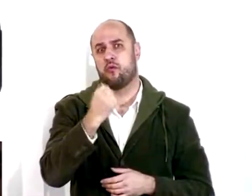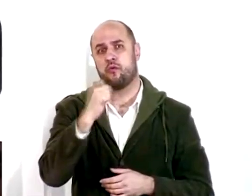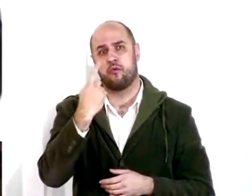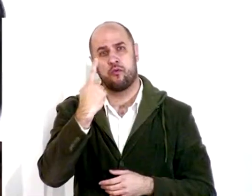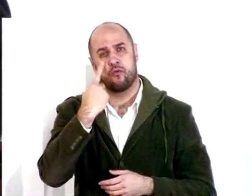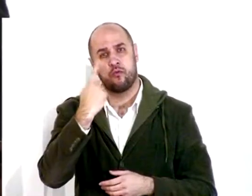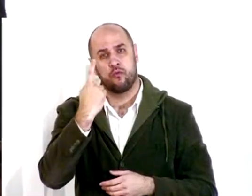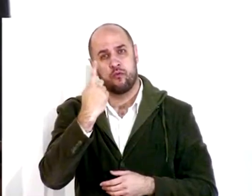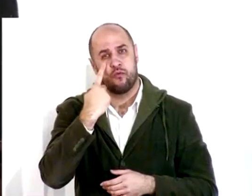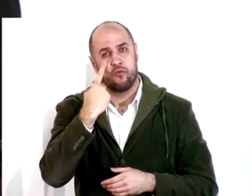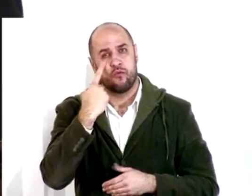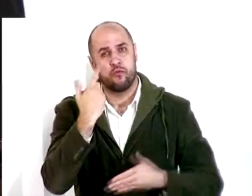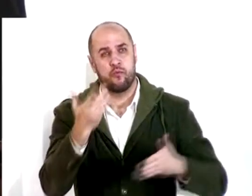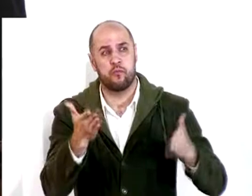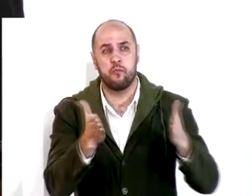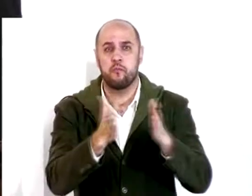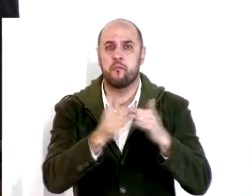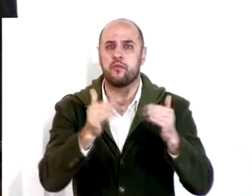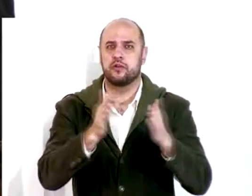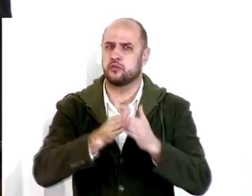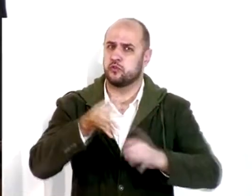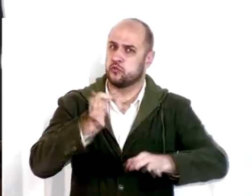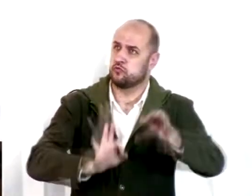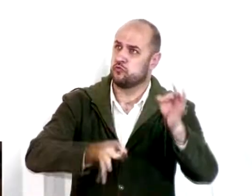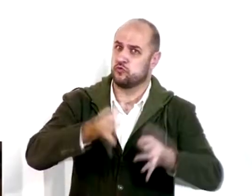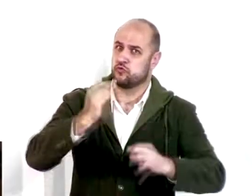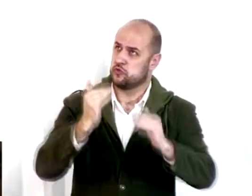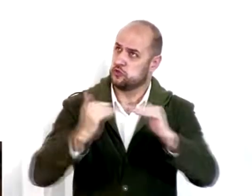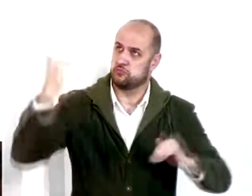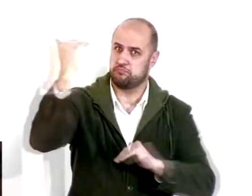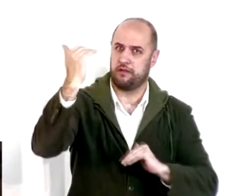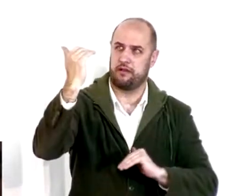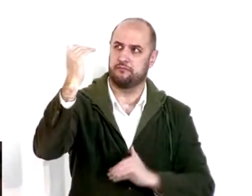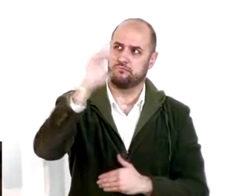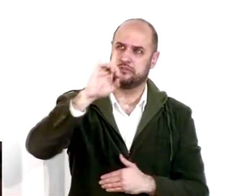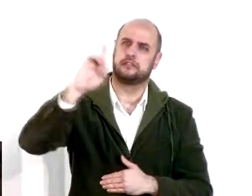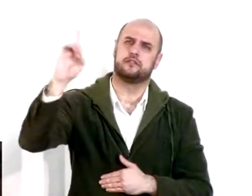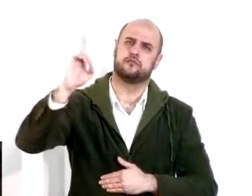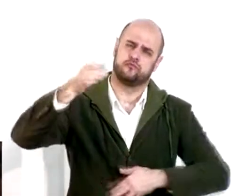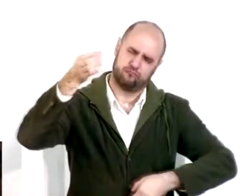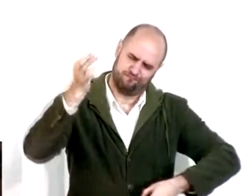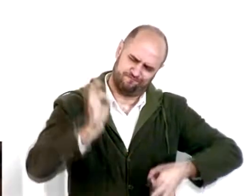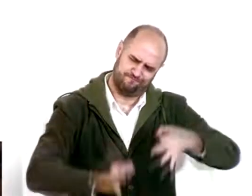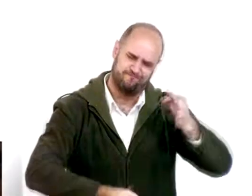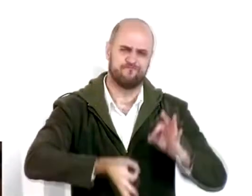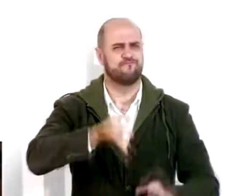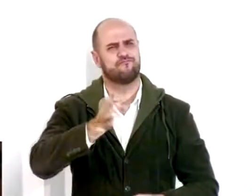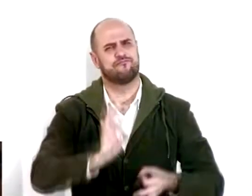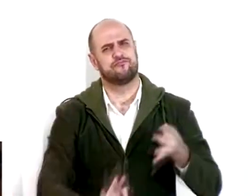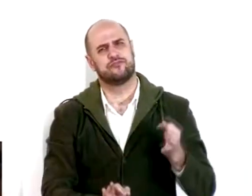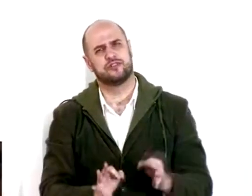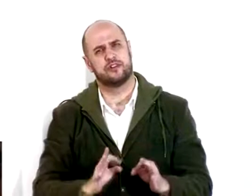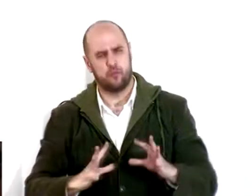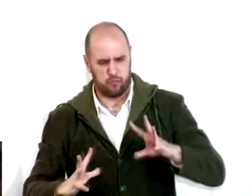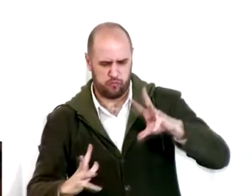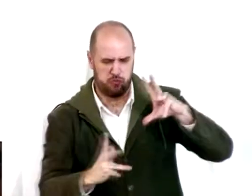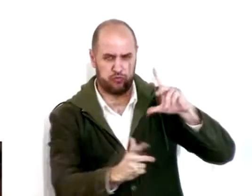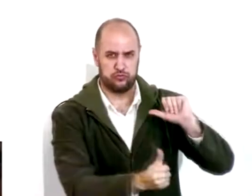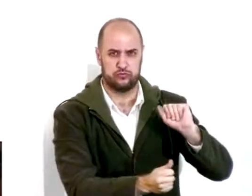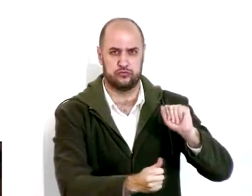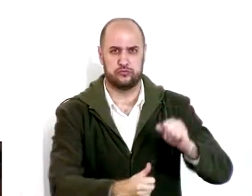o apelo ao Supremo Juiz, a Deus pelo julgamento